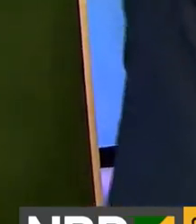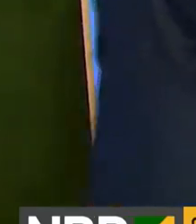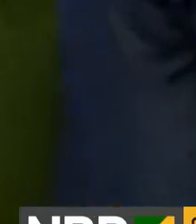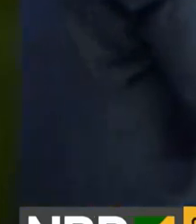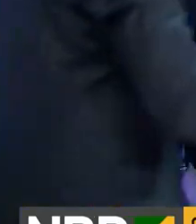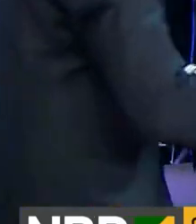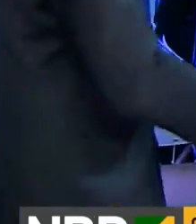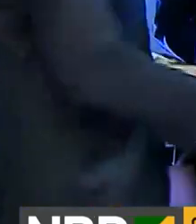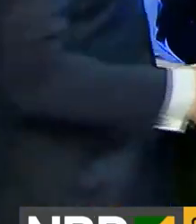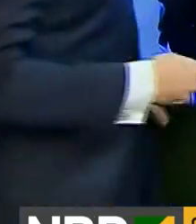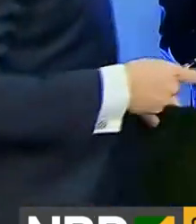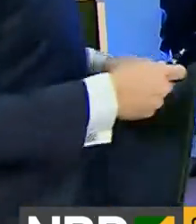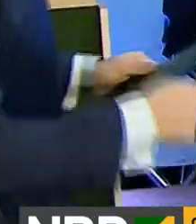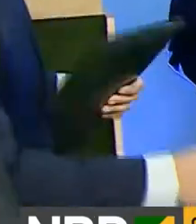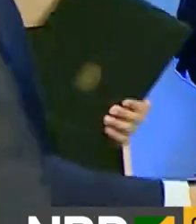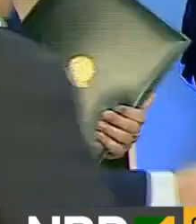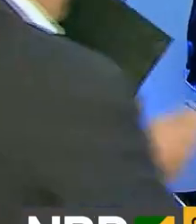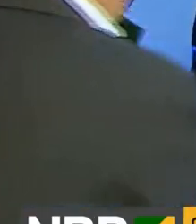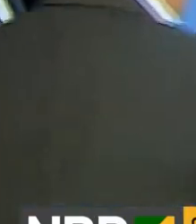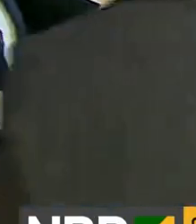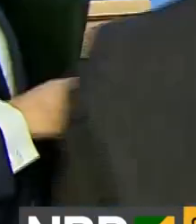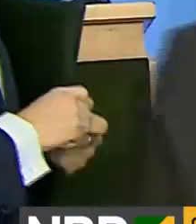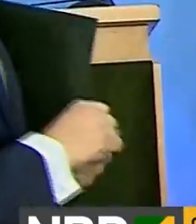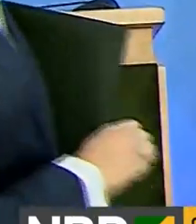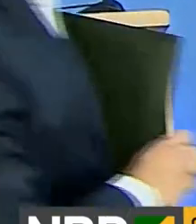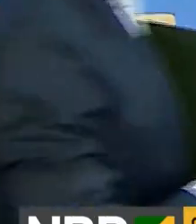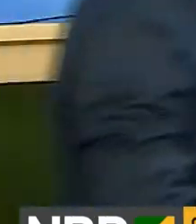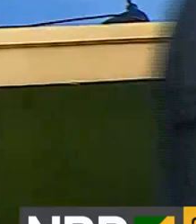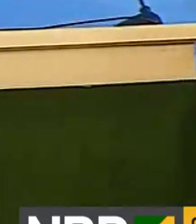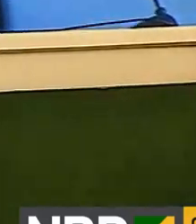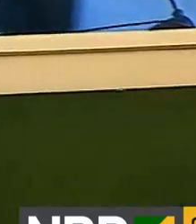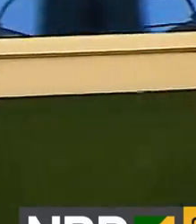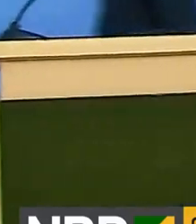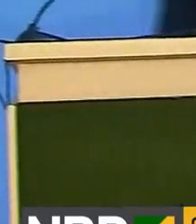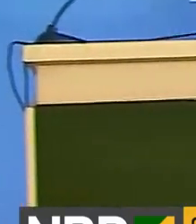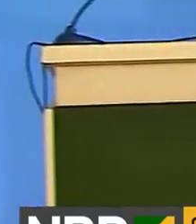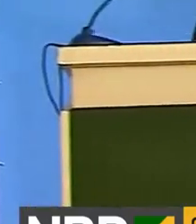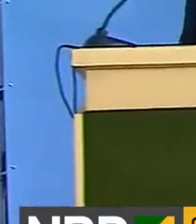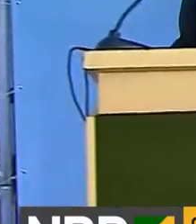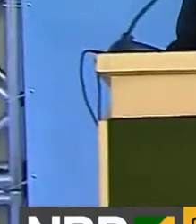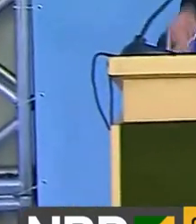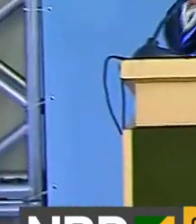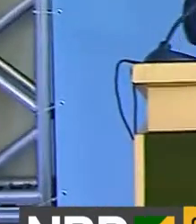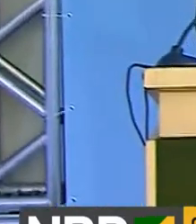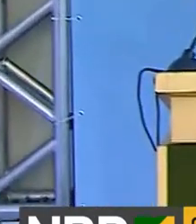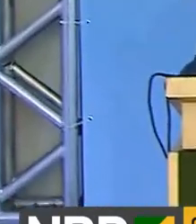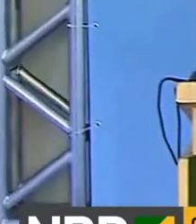Senhoras e senhores, com a palavra, o presidente da República, Michel Temer.